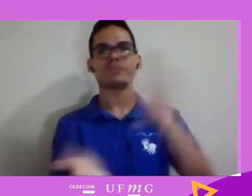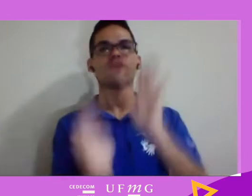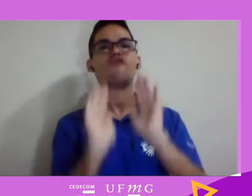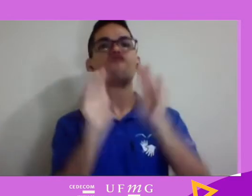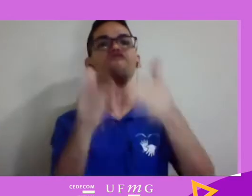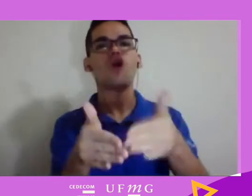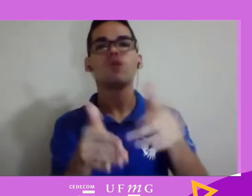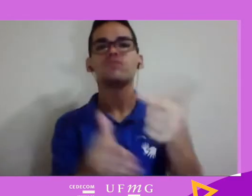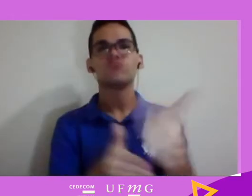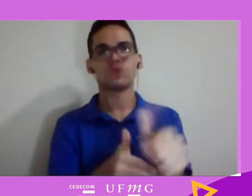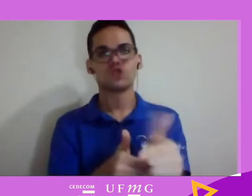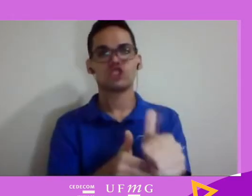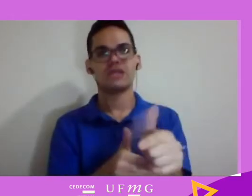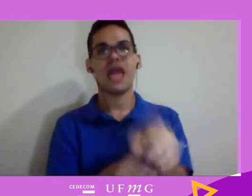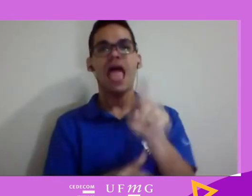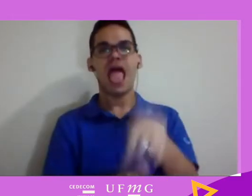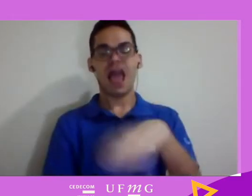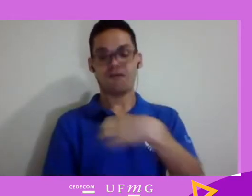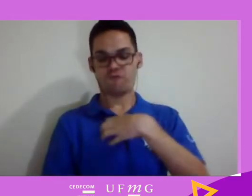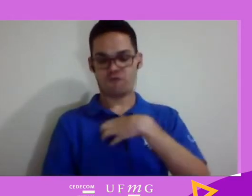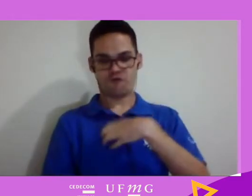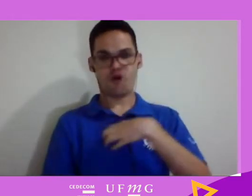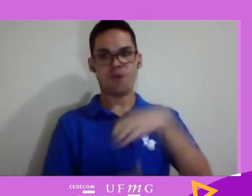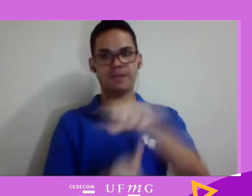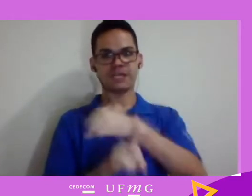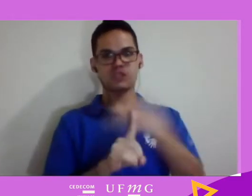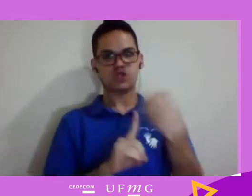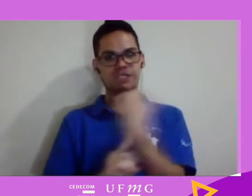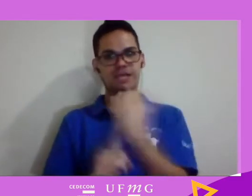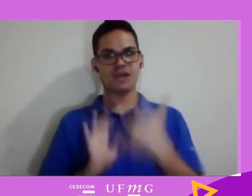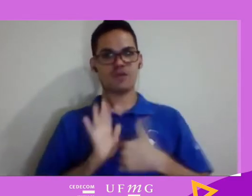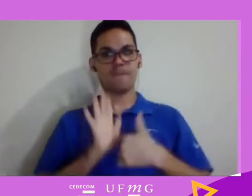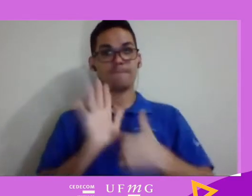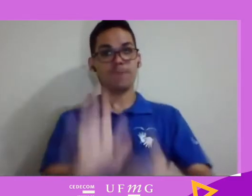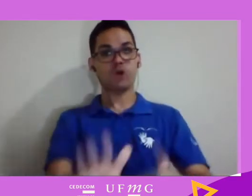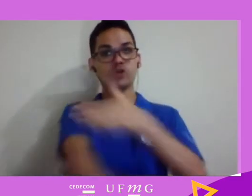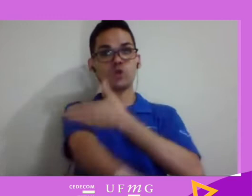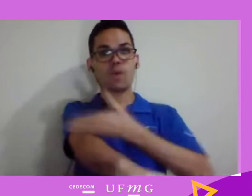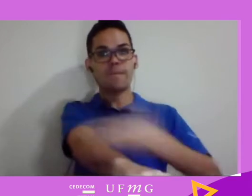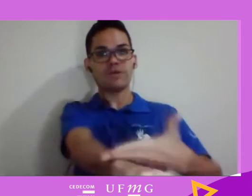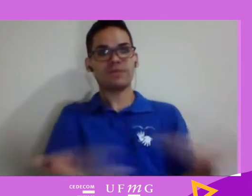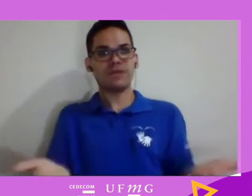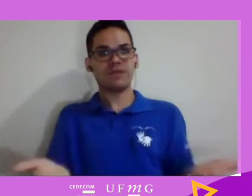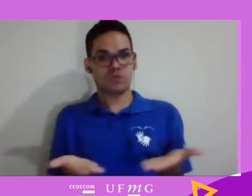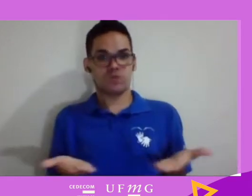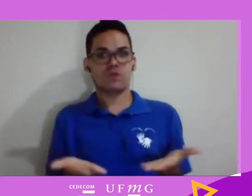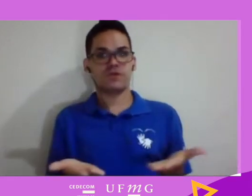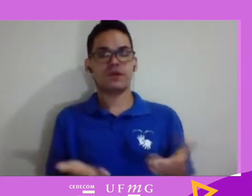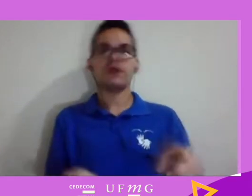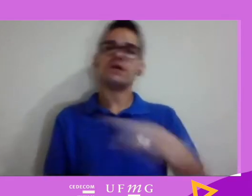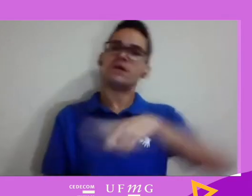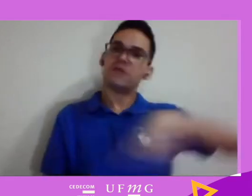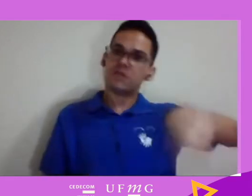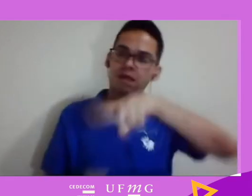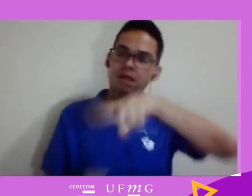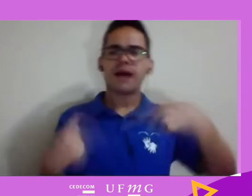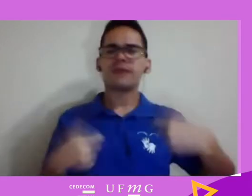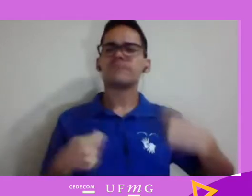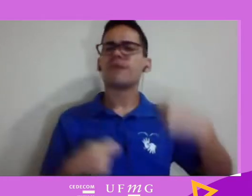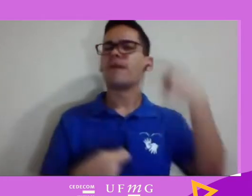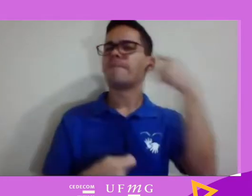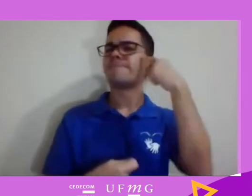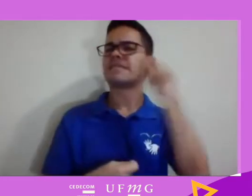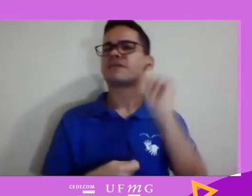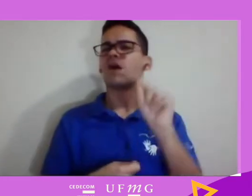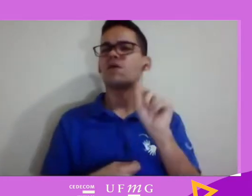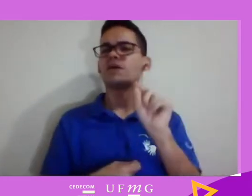comportando hoje. Né? Então, é muito importante pensar sobre isso, porque não existe um posicionamento político de um lado,